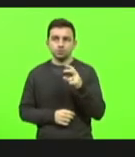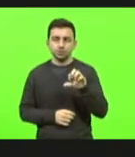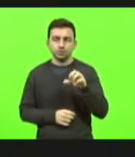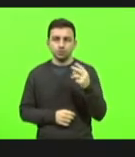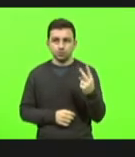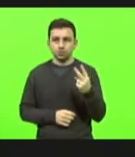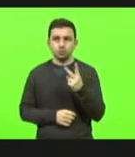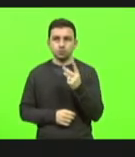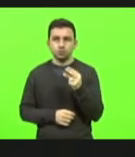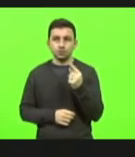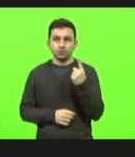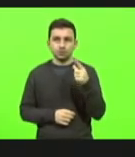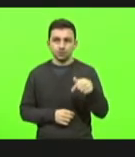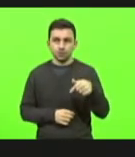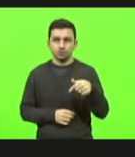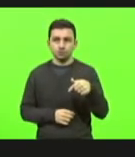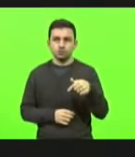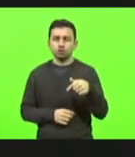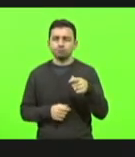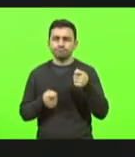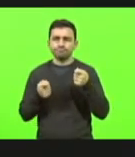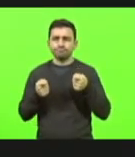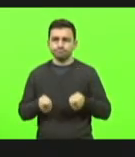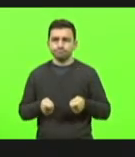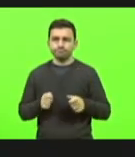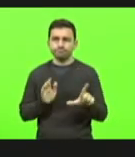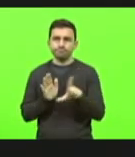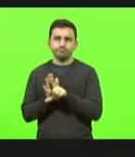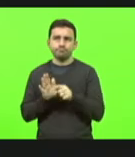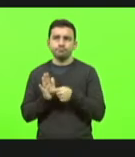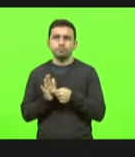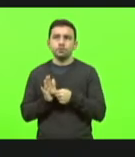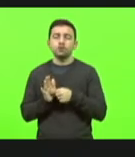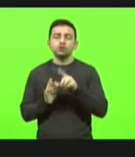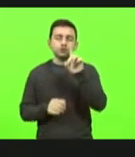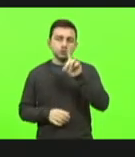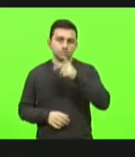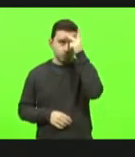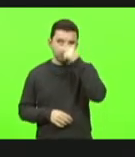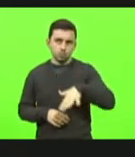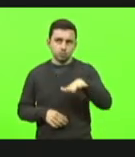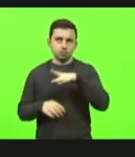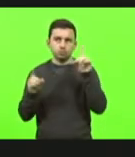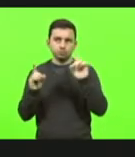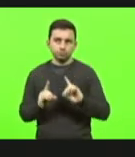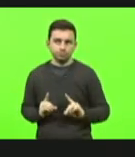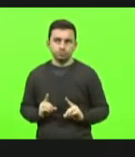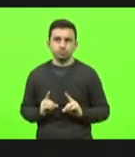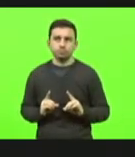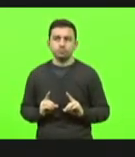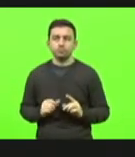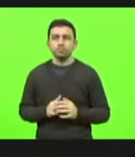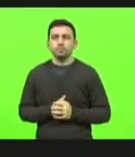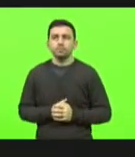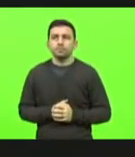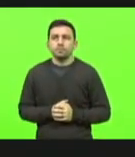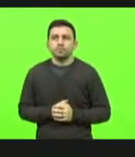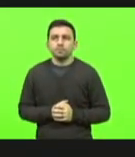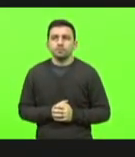17.292/2017, que consolida a legislação que dispõe sobre os direitos das pessoas com deficiência.